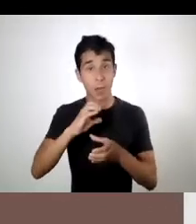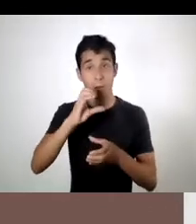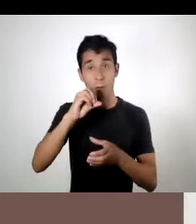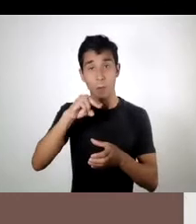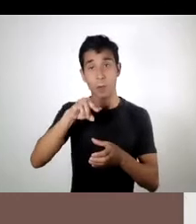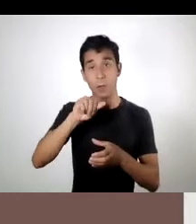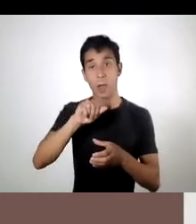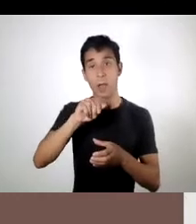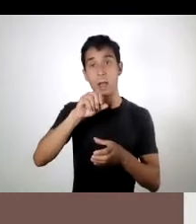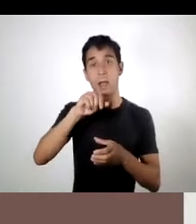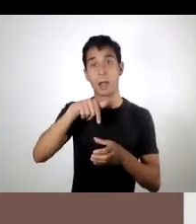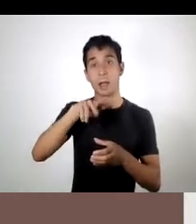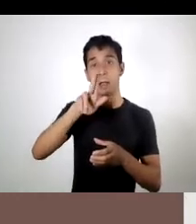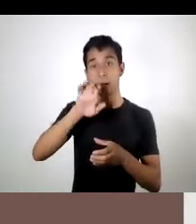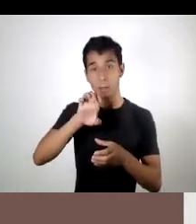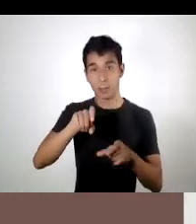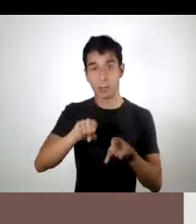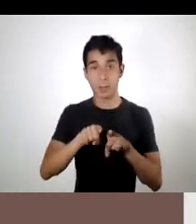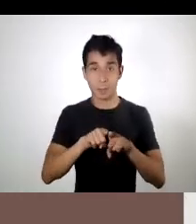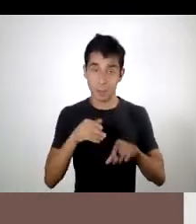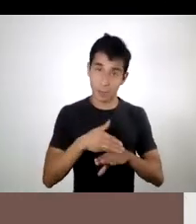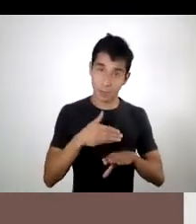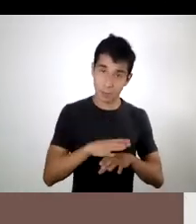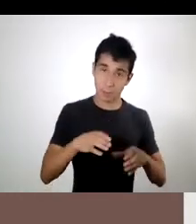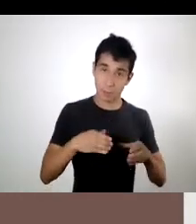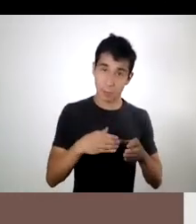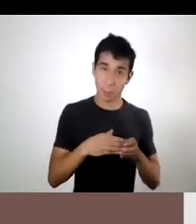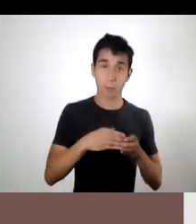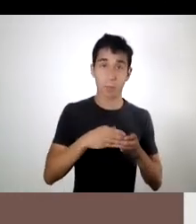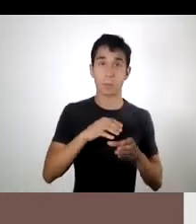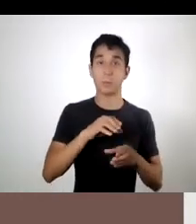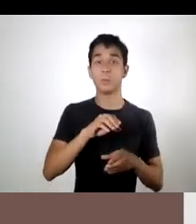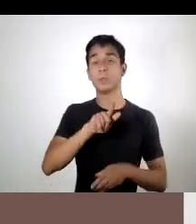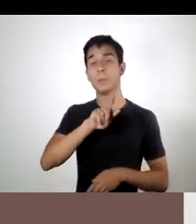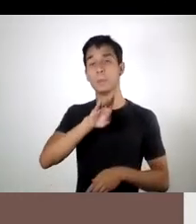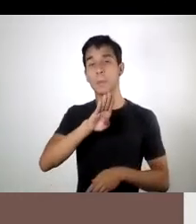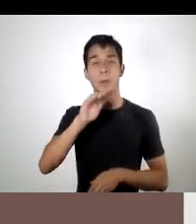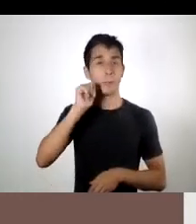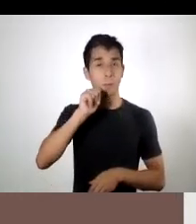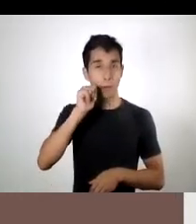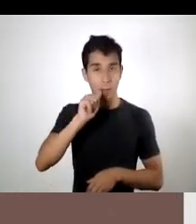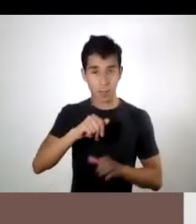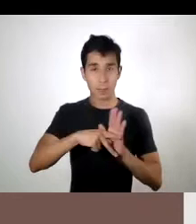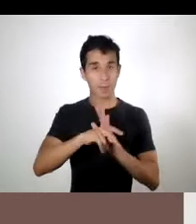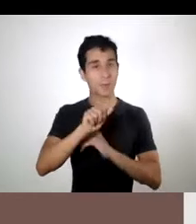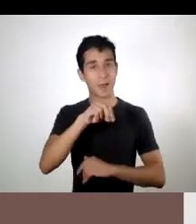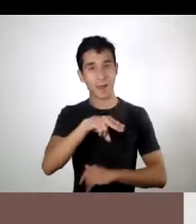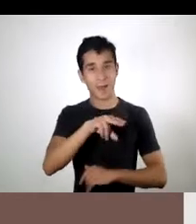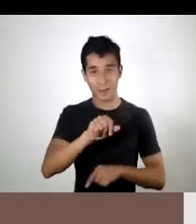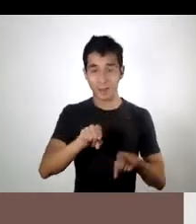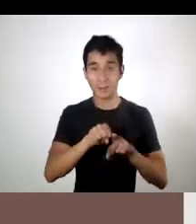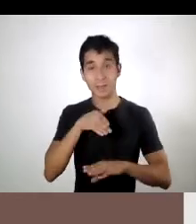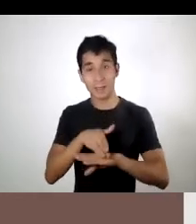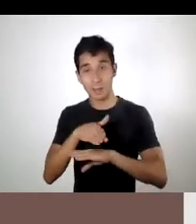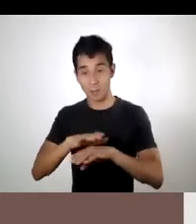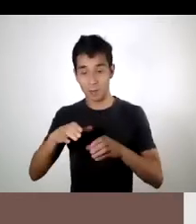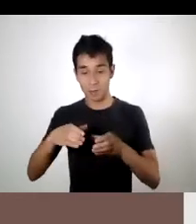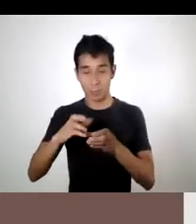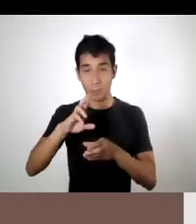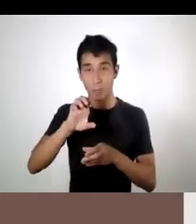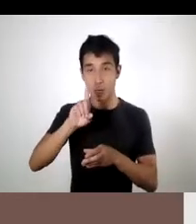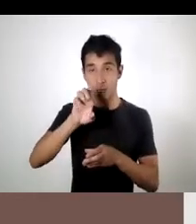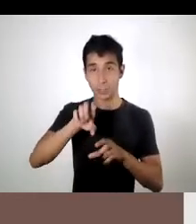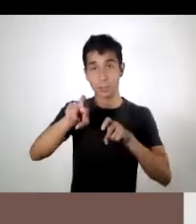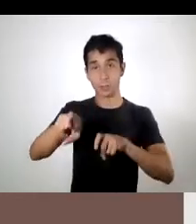de Mulheres da ANA, Rede Agroecológica. E aí a gente vai conhecer mais uma